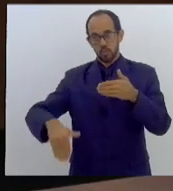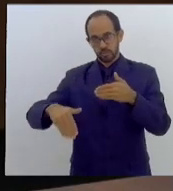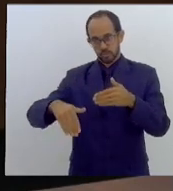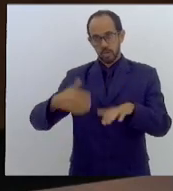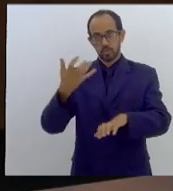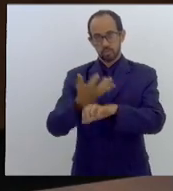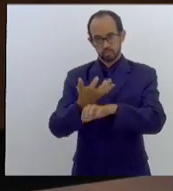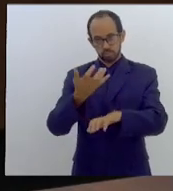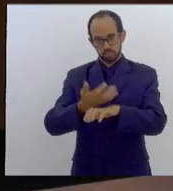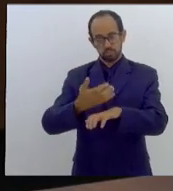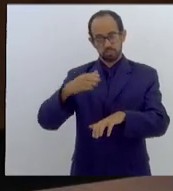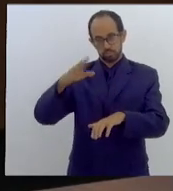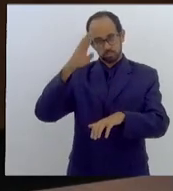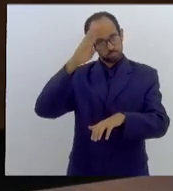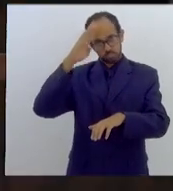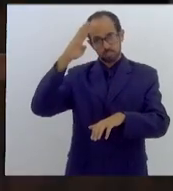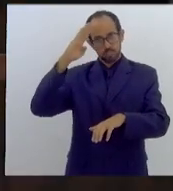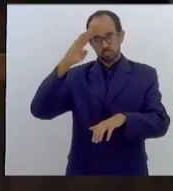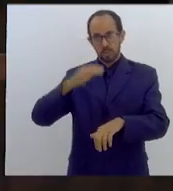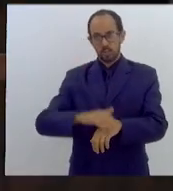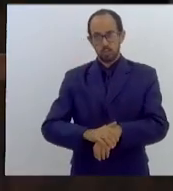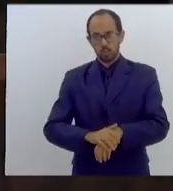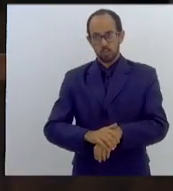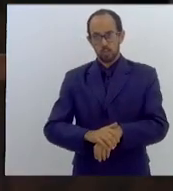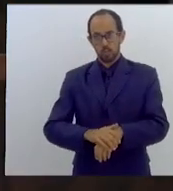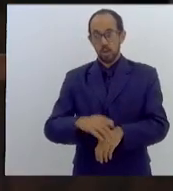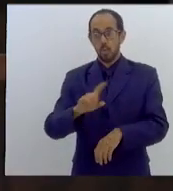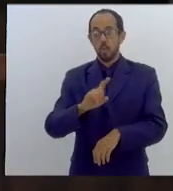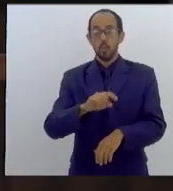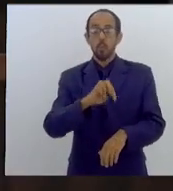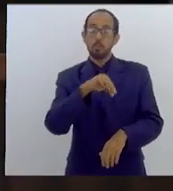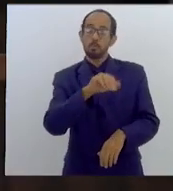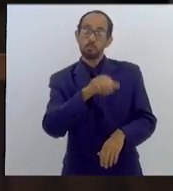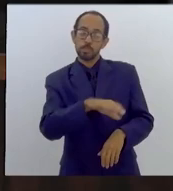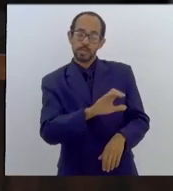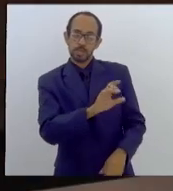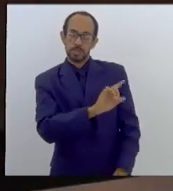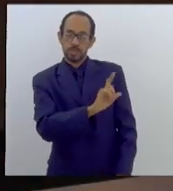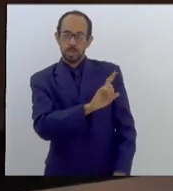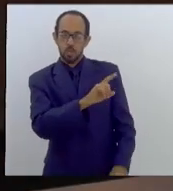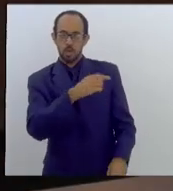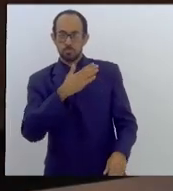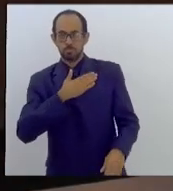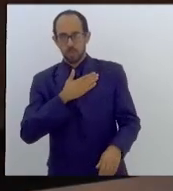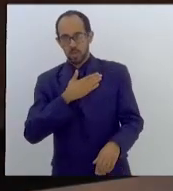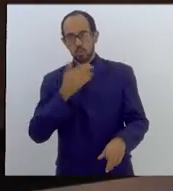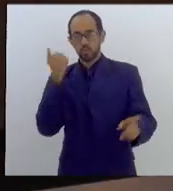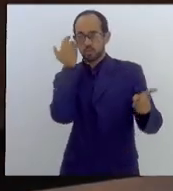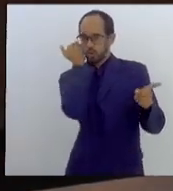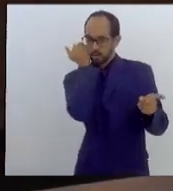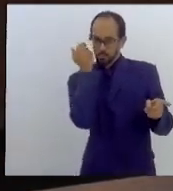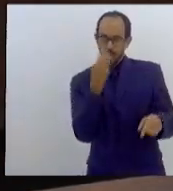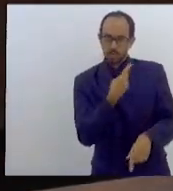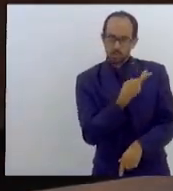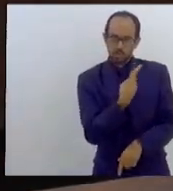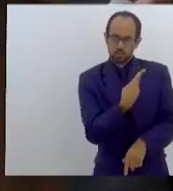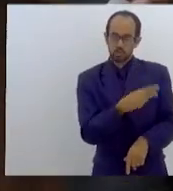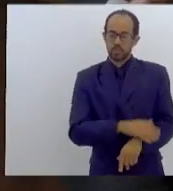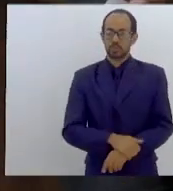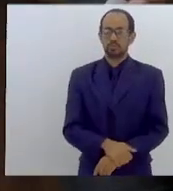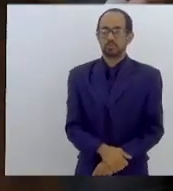principal. Bancada do PSB... Não, votou. Não é bancada não, porque o deputado Mink não está aqui. Okay. É o meu voto e o voto do Eliomar. Ok. Deputada.